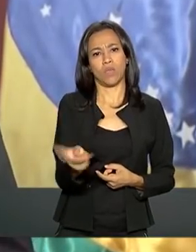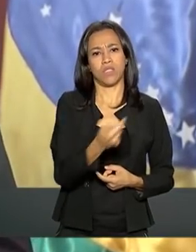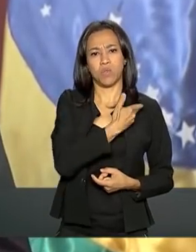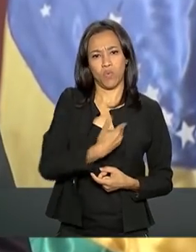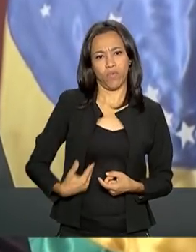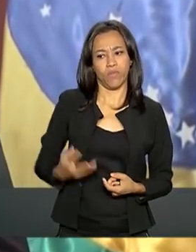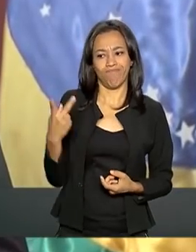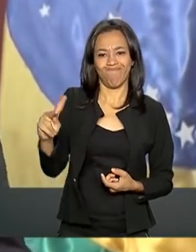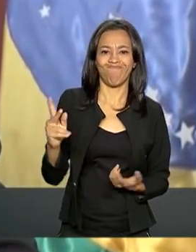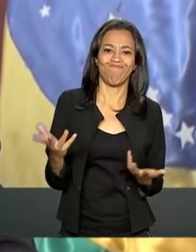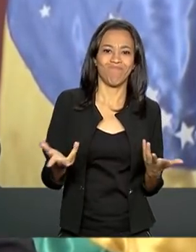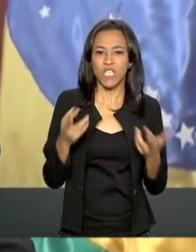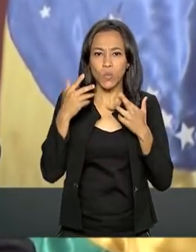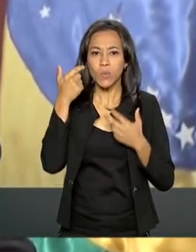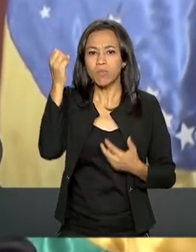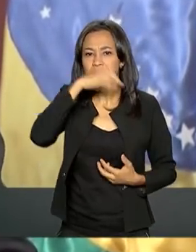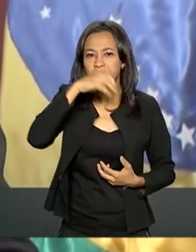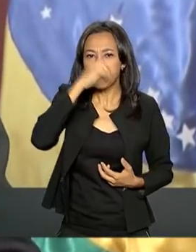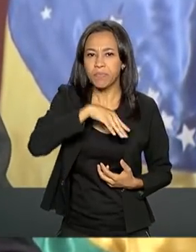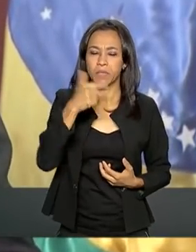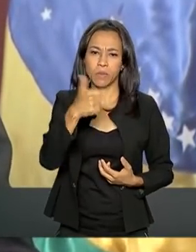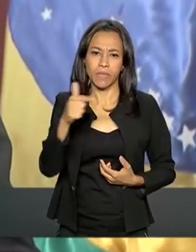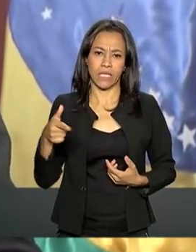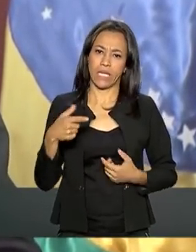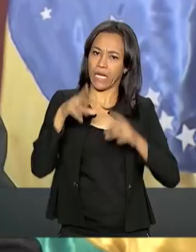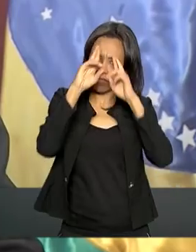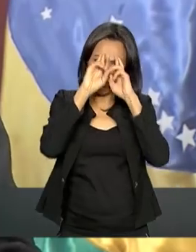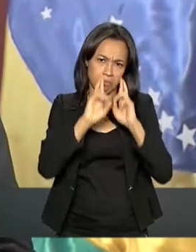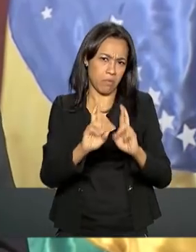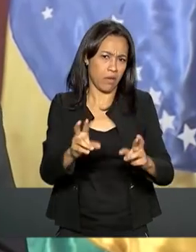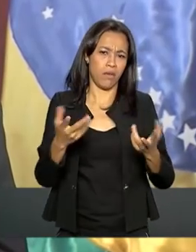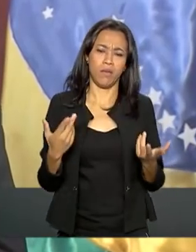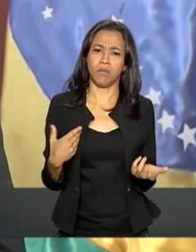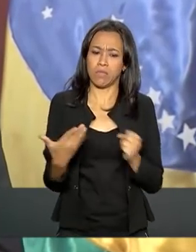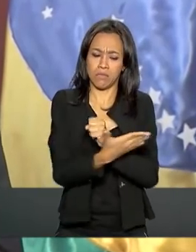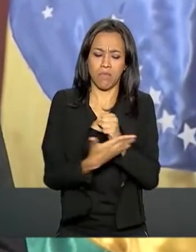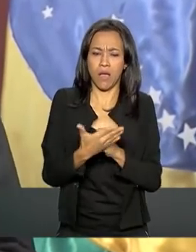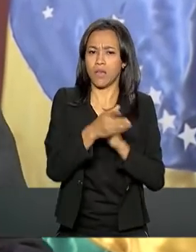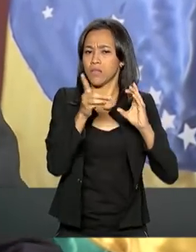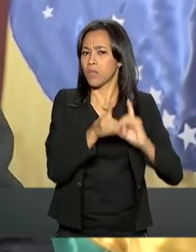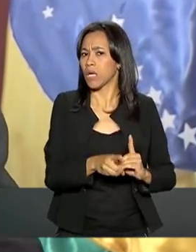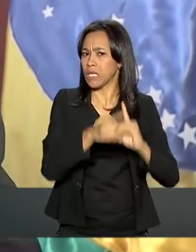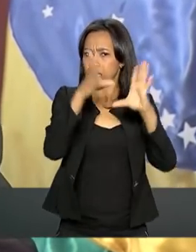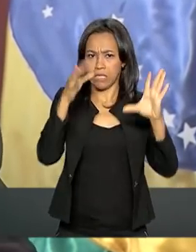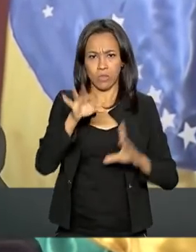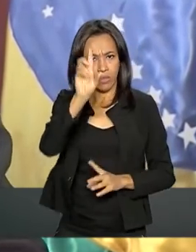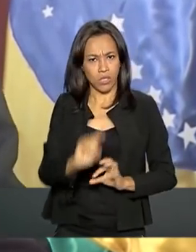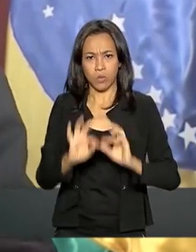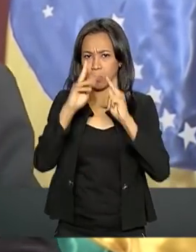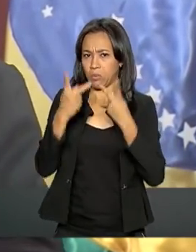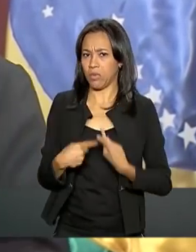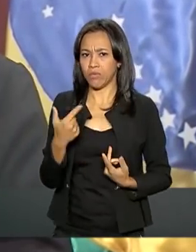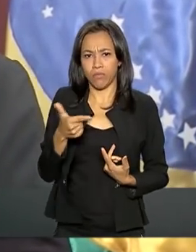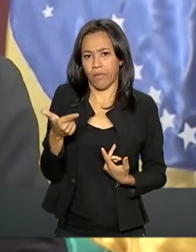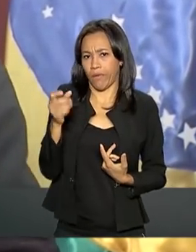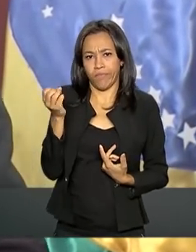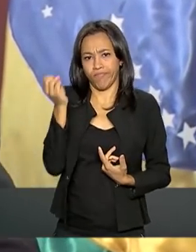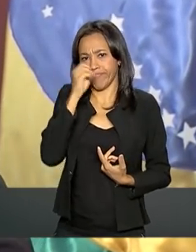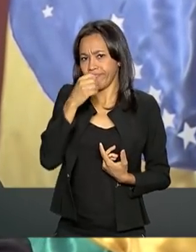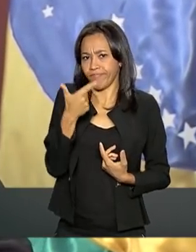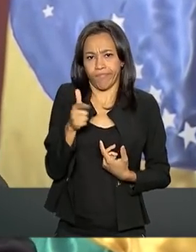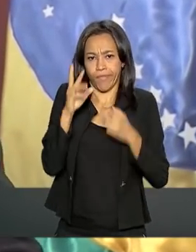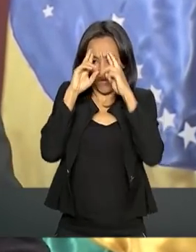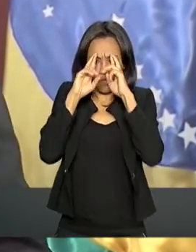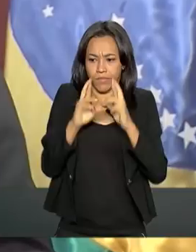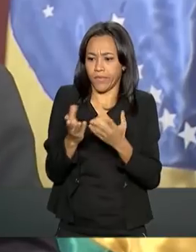que não somente não respeita as liberdades e os princípios democráticos dos direitos humanos, mas que também está